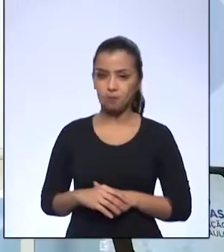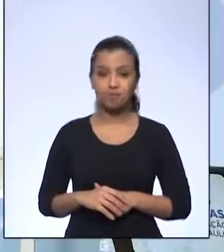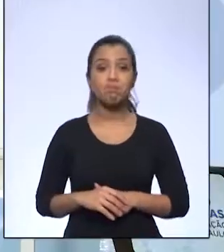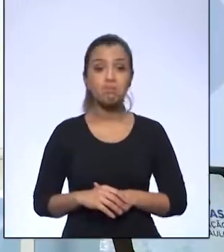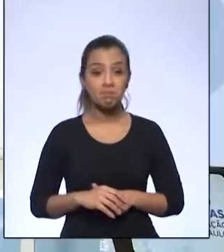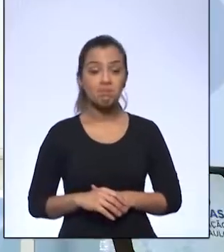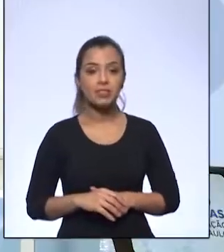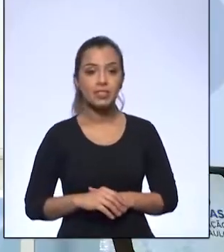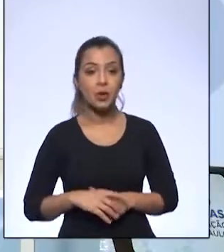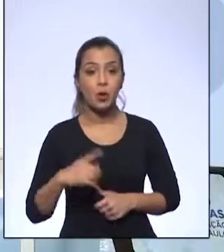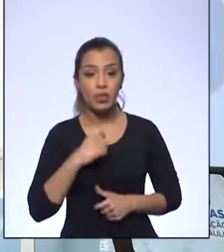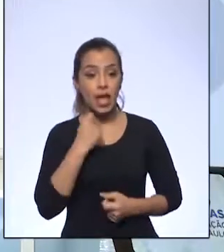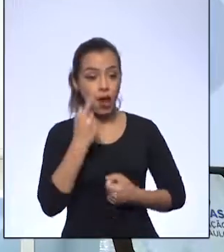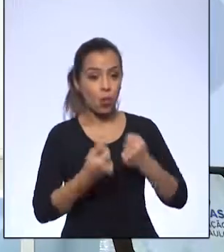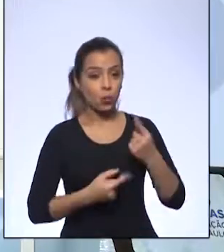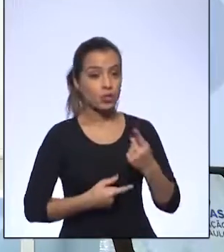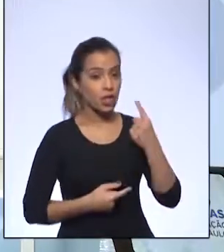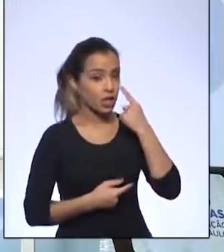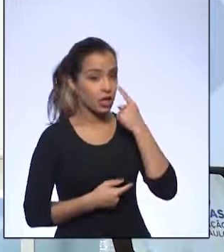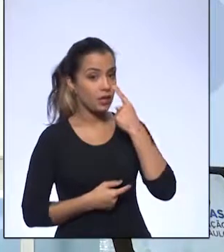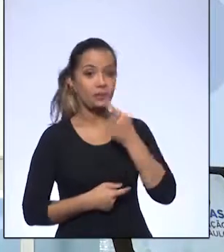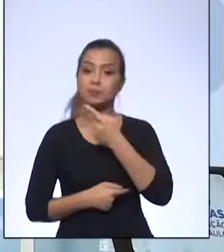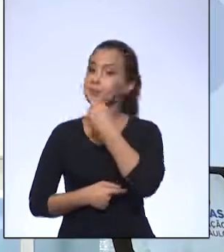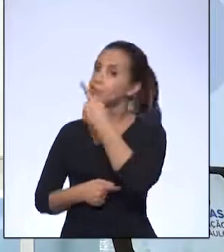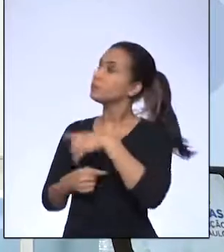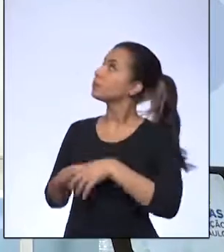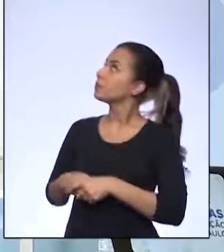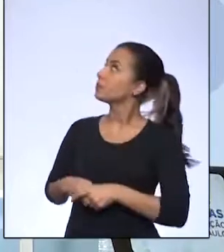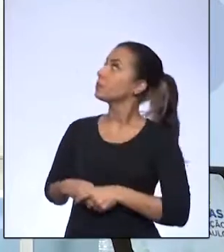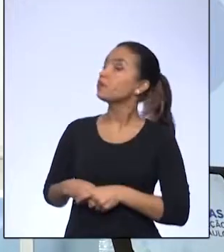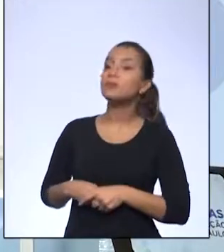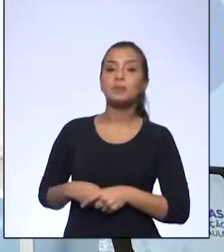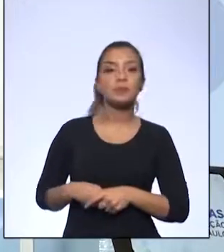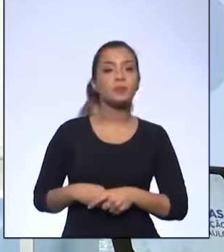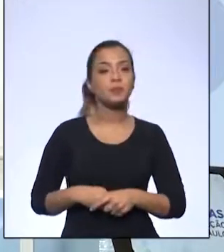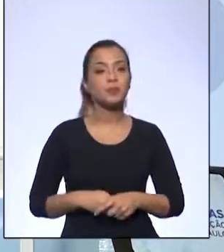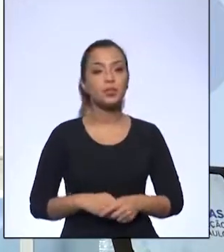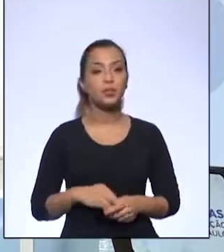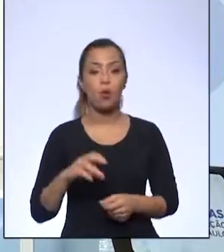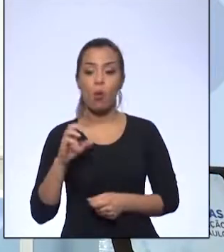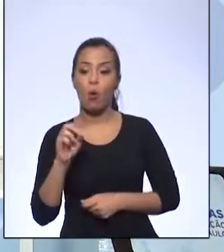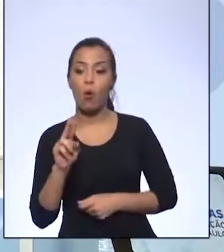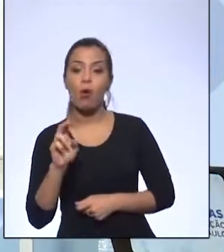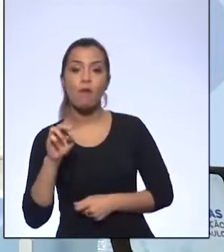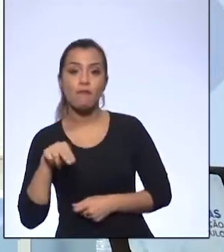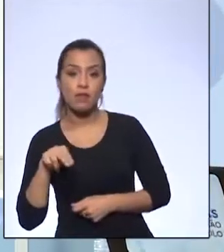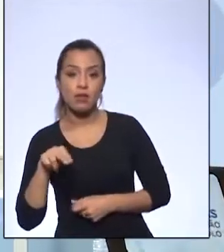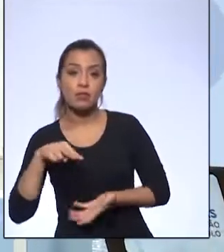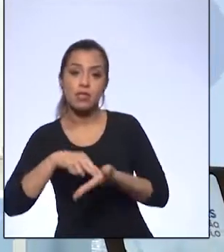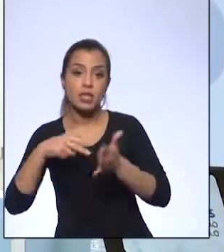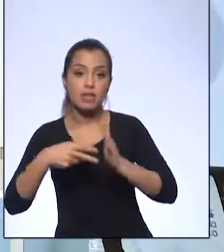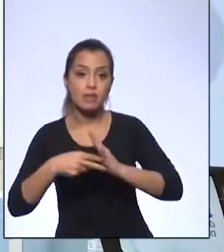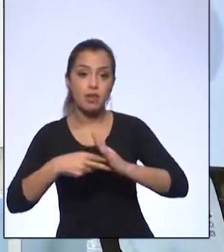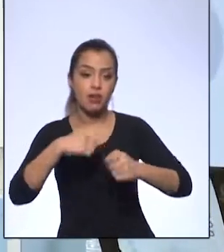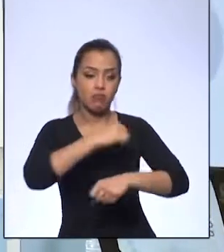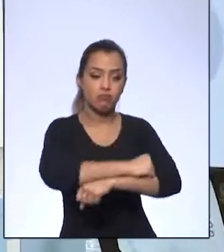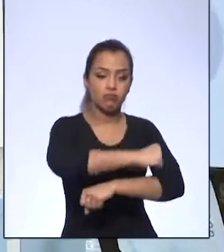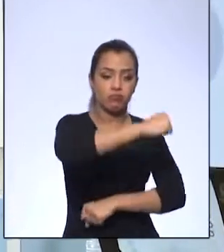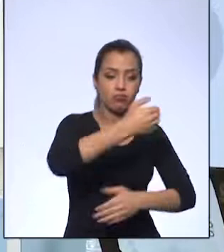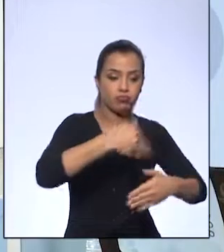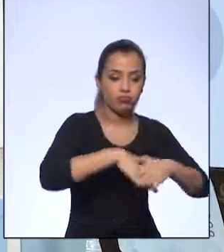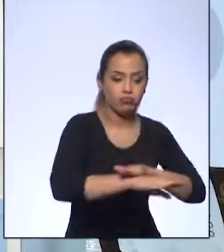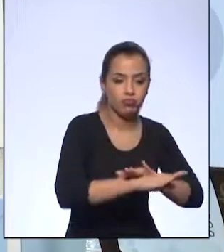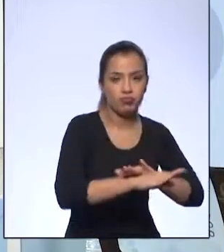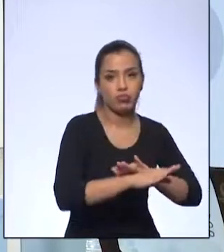pegou alguns aqui, né, que vocês tinham colocado. Olha só. Oven, só oven é forno. Wave é